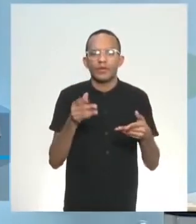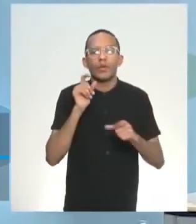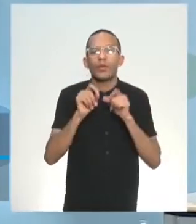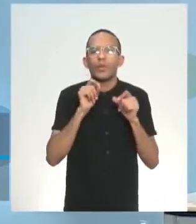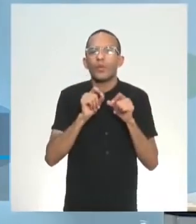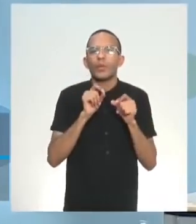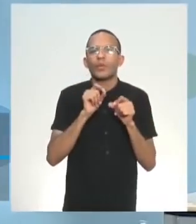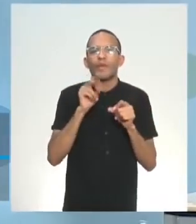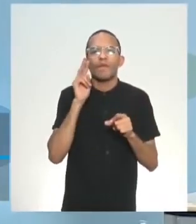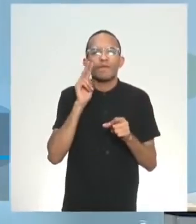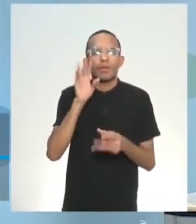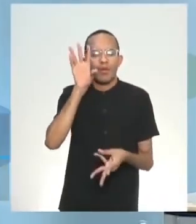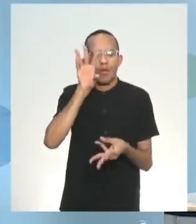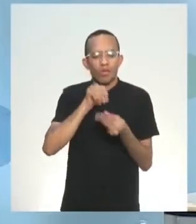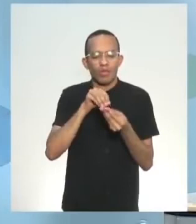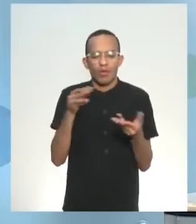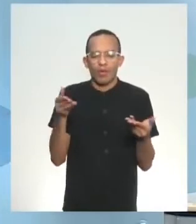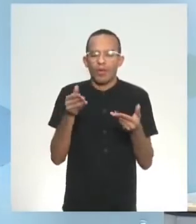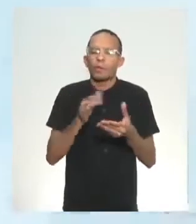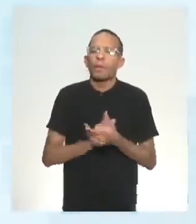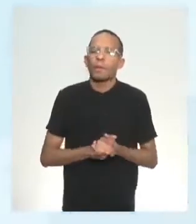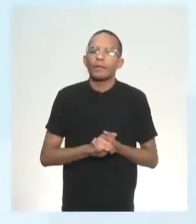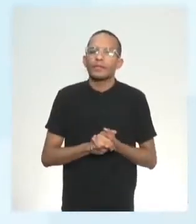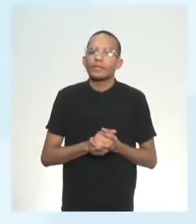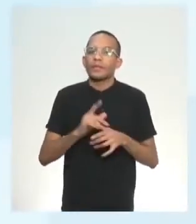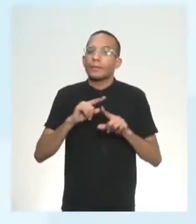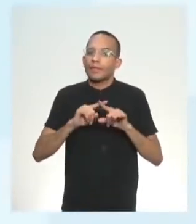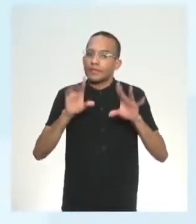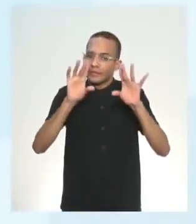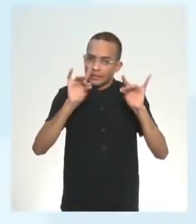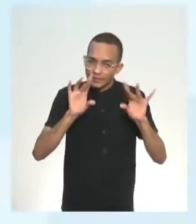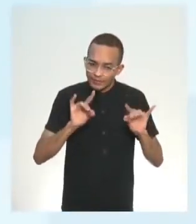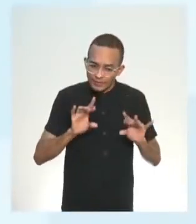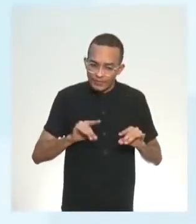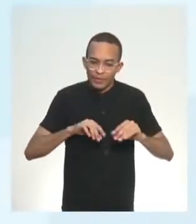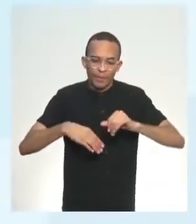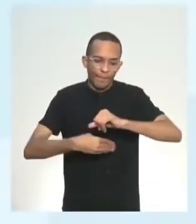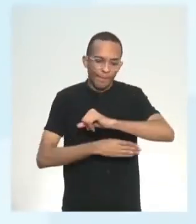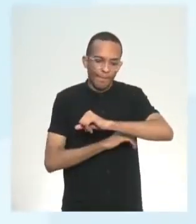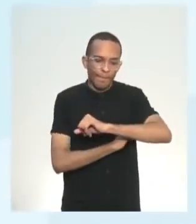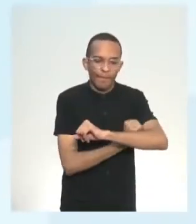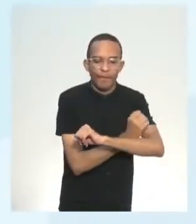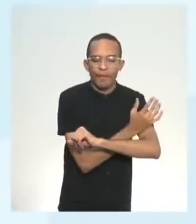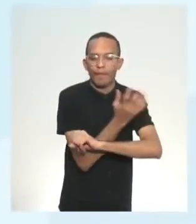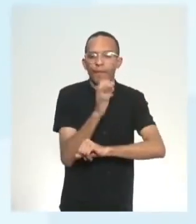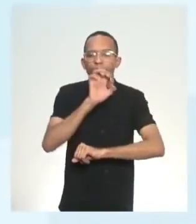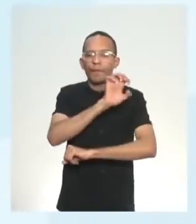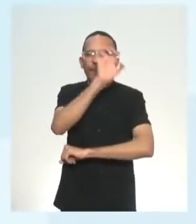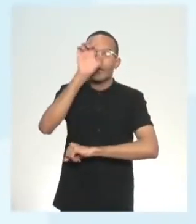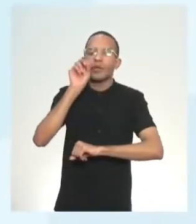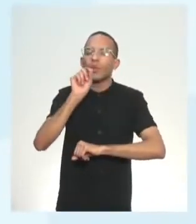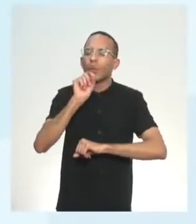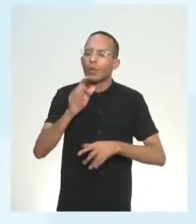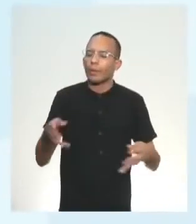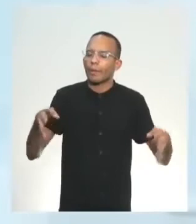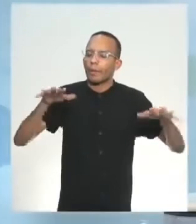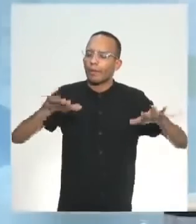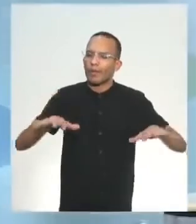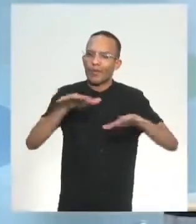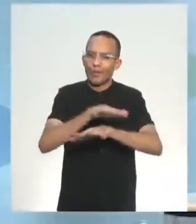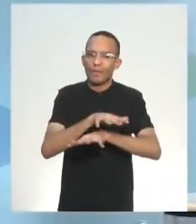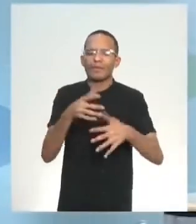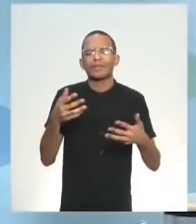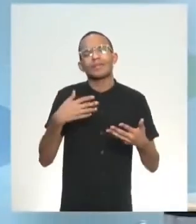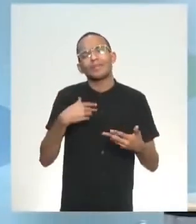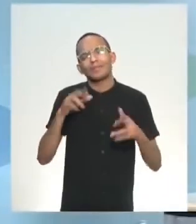aí ó, o que a gente viu nesta aula aí, de leve, né? As definições, o que é ecossistema e o que é bioma. Eu espero que